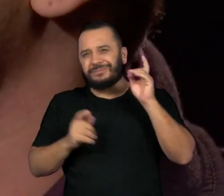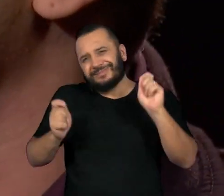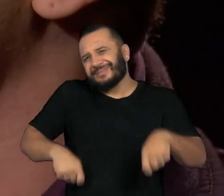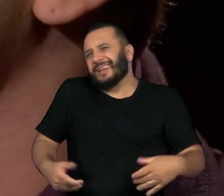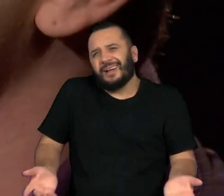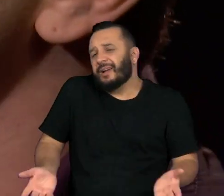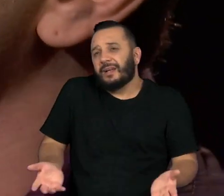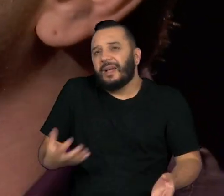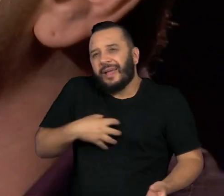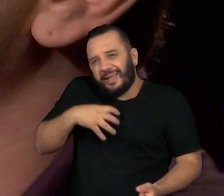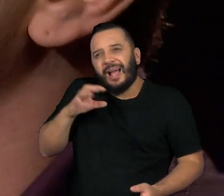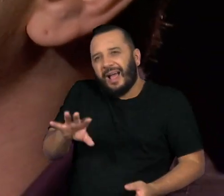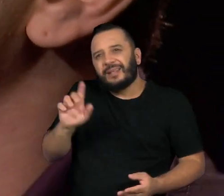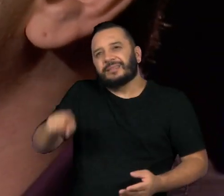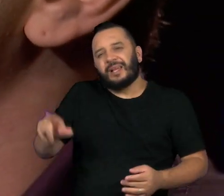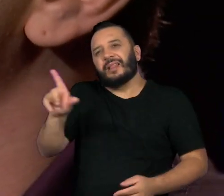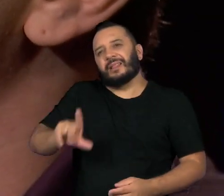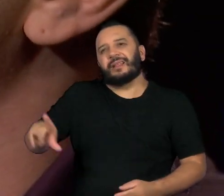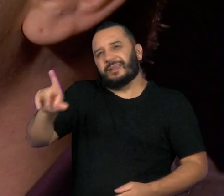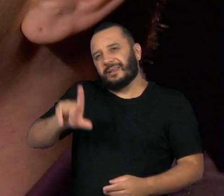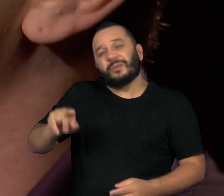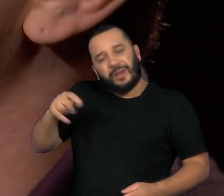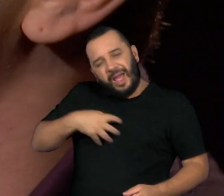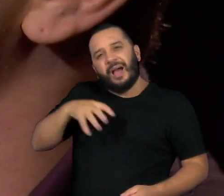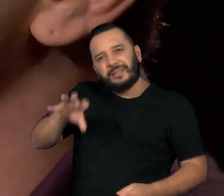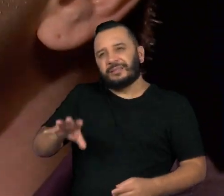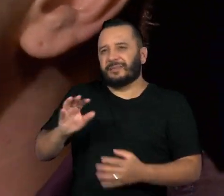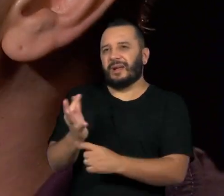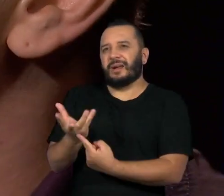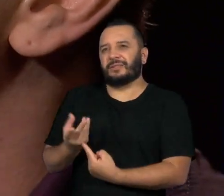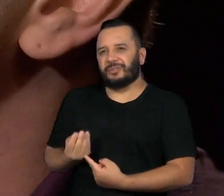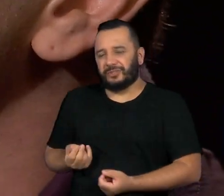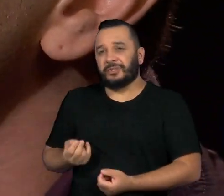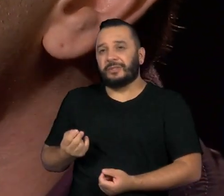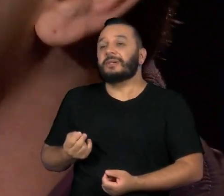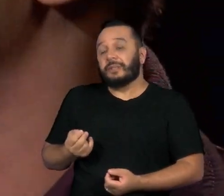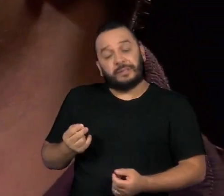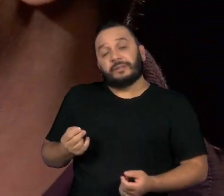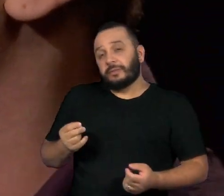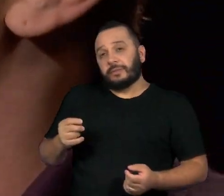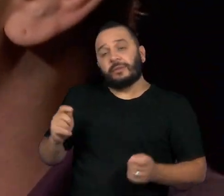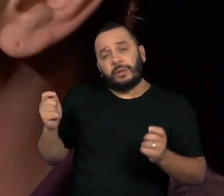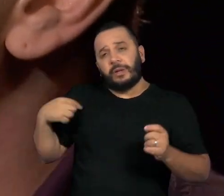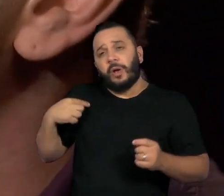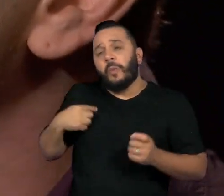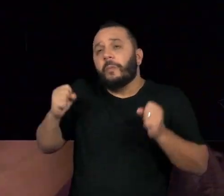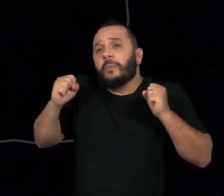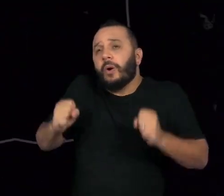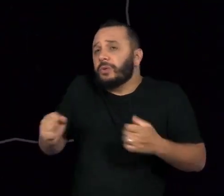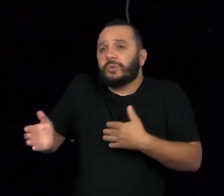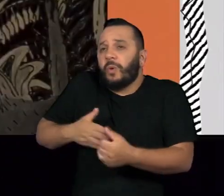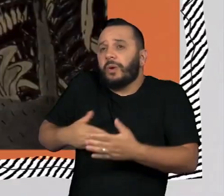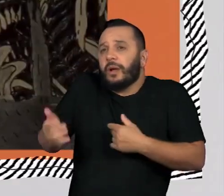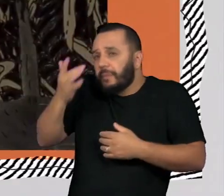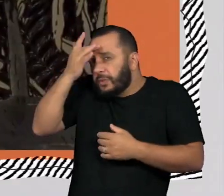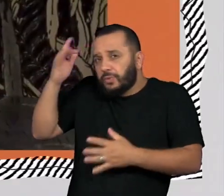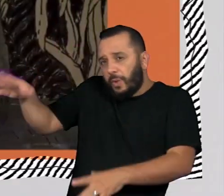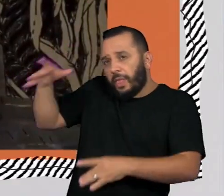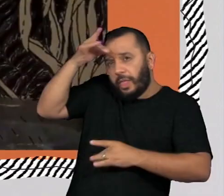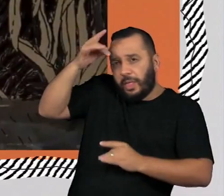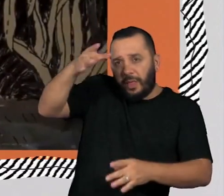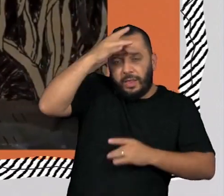que a literatura é esse terreno da liberdade, é o lugar que a gente pode ser tudo, né? Como leitor e como escritor.